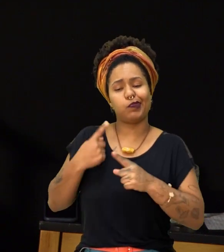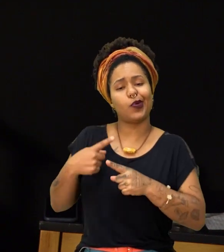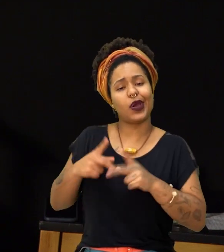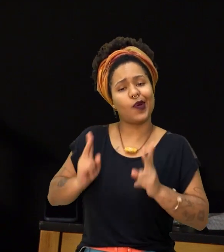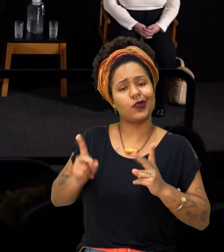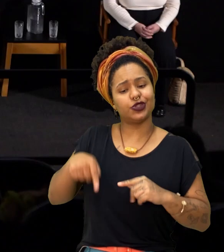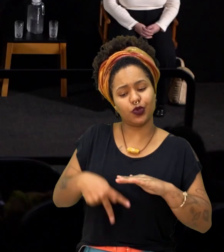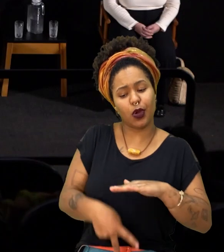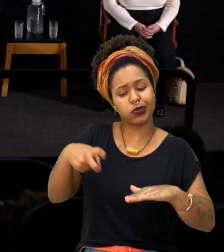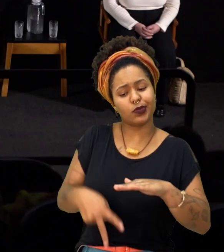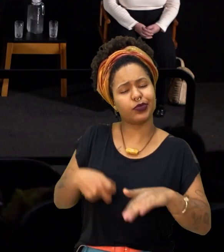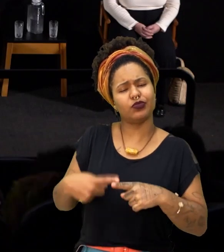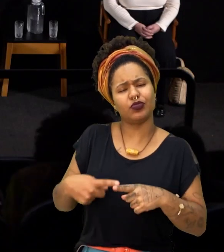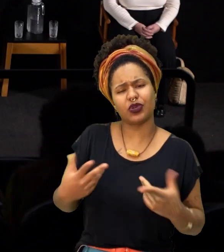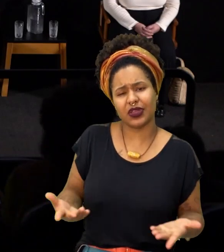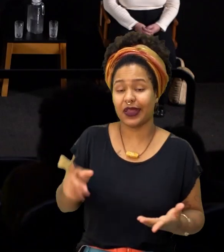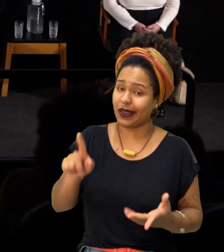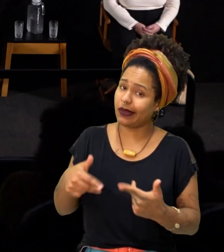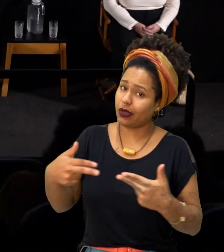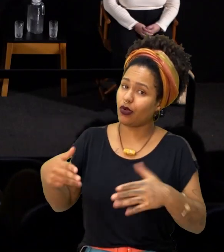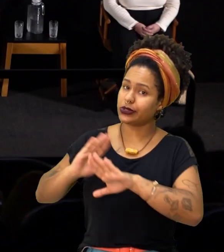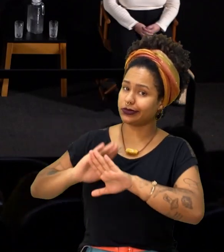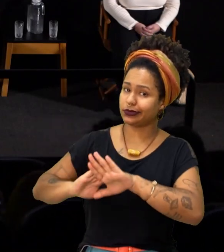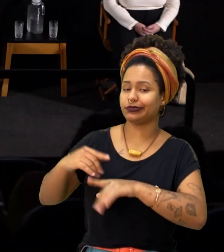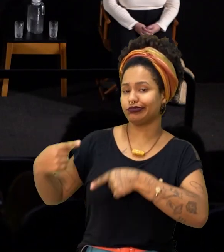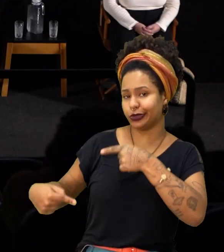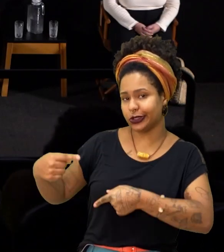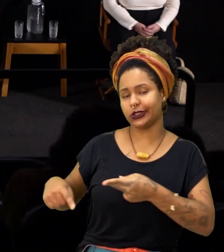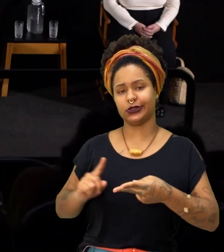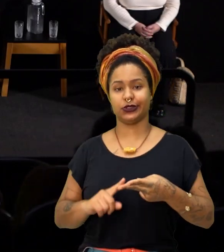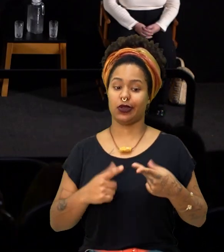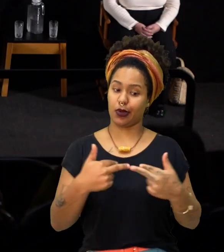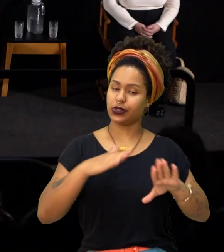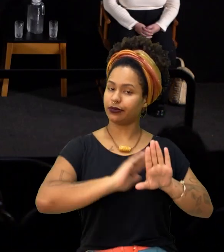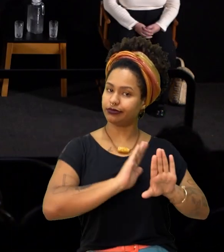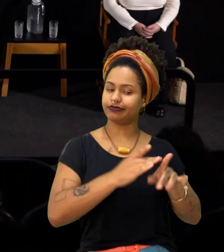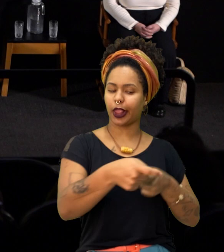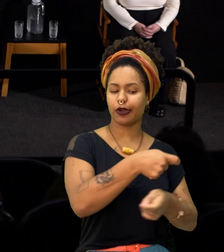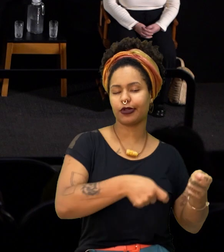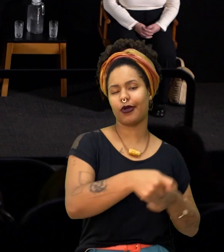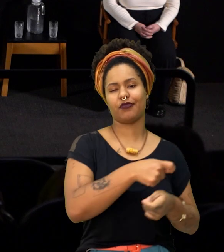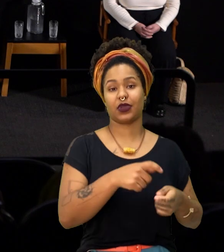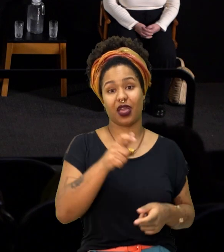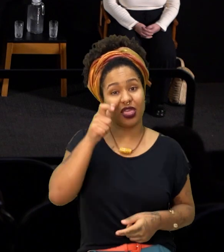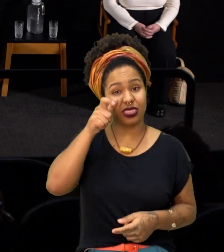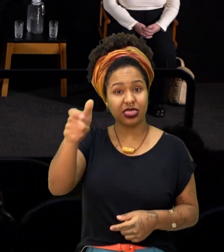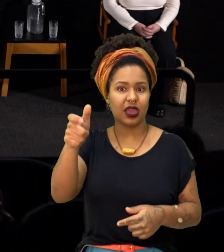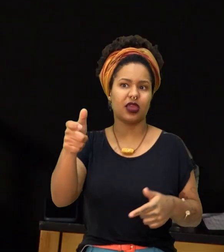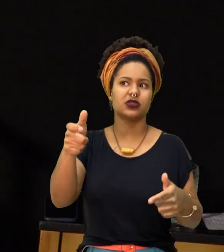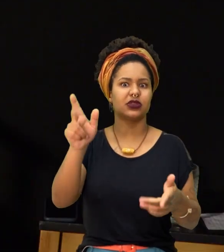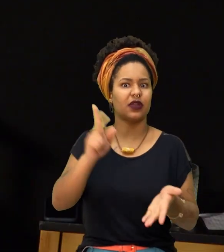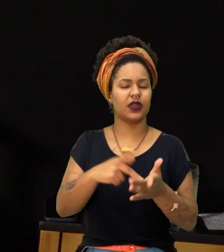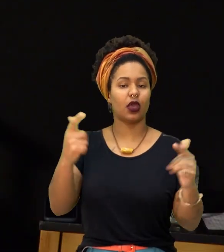né? São políticas, são econômicas, são interesses que estão ficando cada vez menores, na verdade,